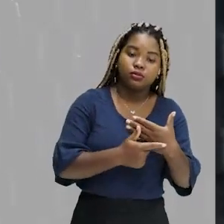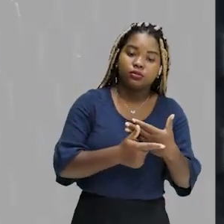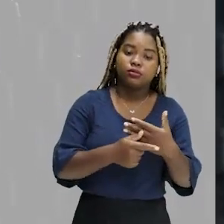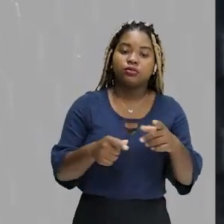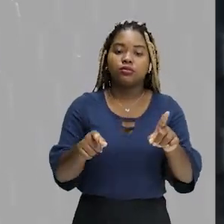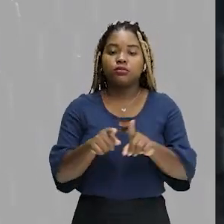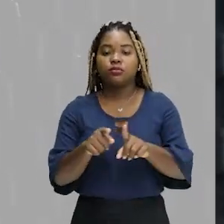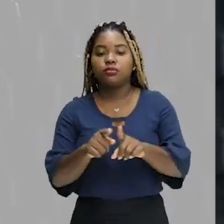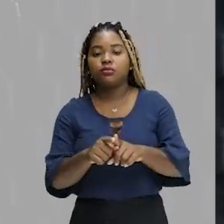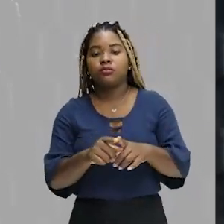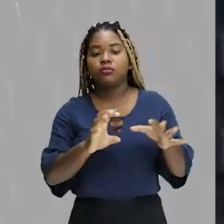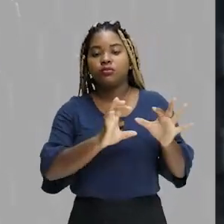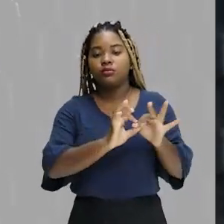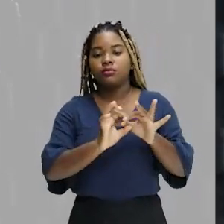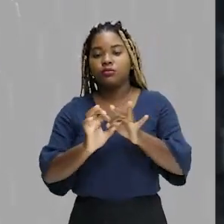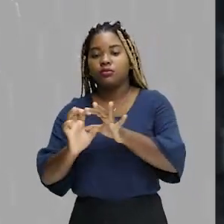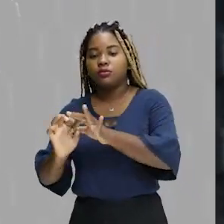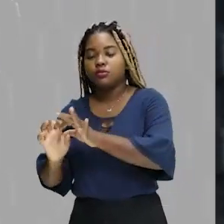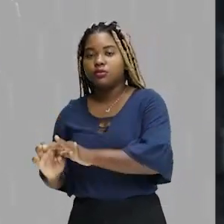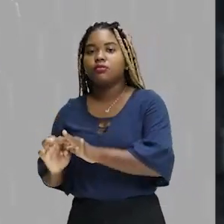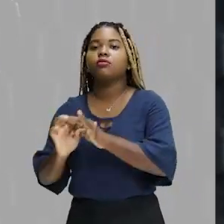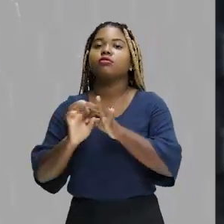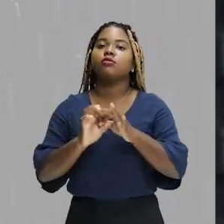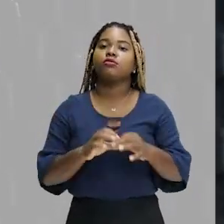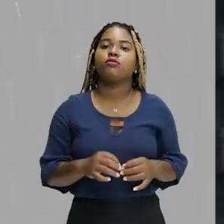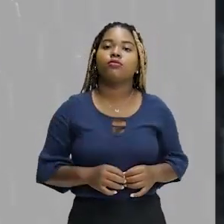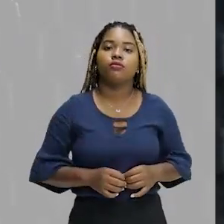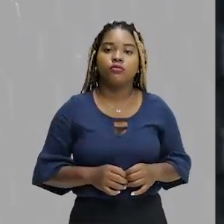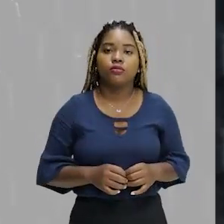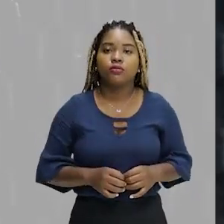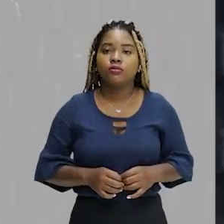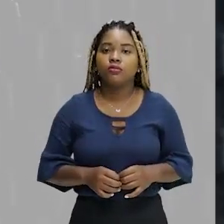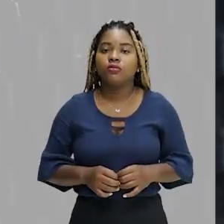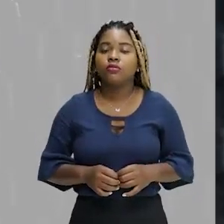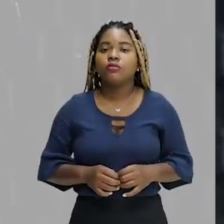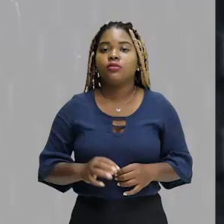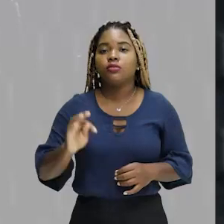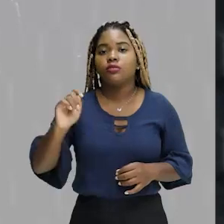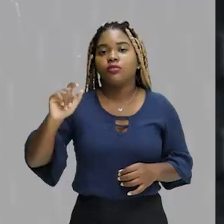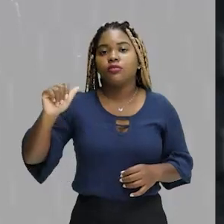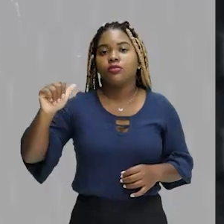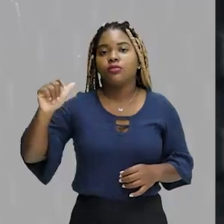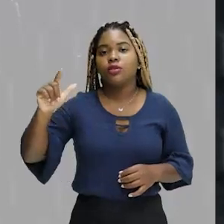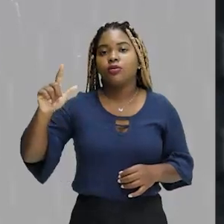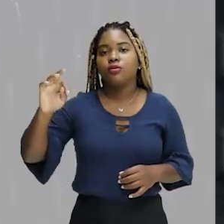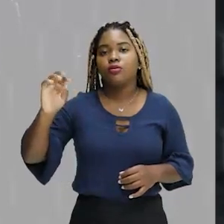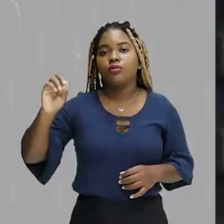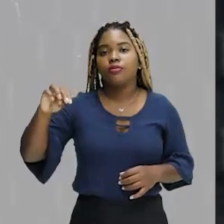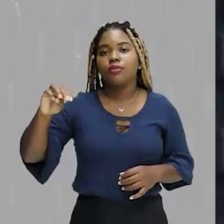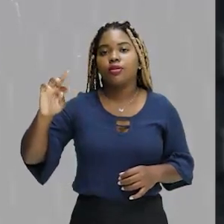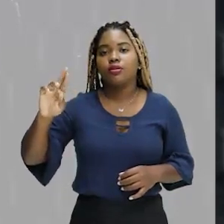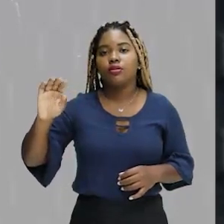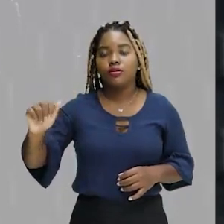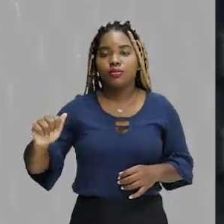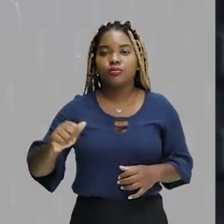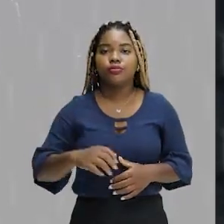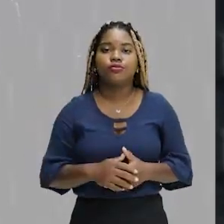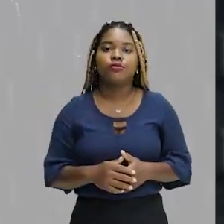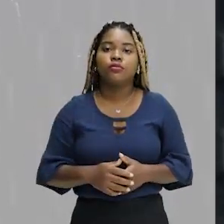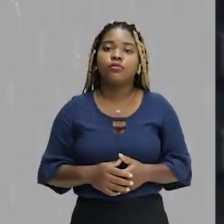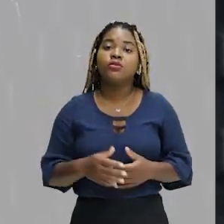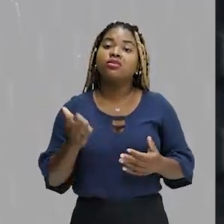isomeria plana de cadeia, de posição, compensação e a tautomeria. Esses 5 casos já temos um